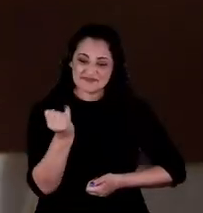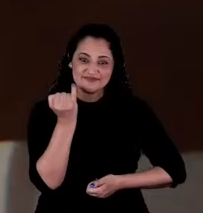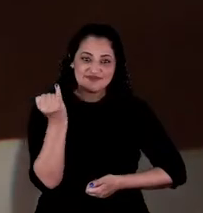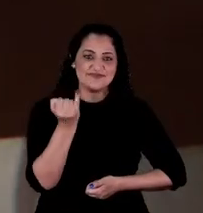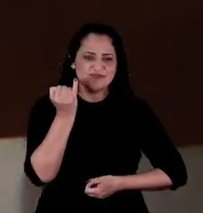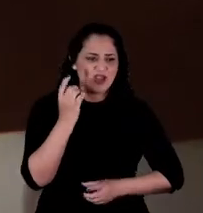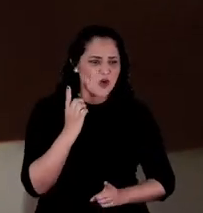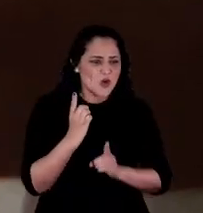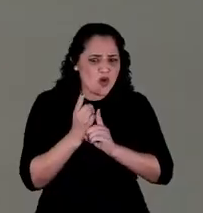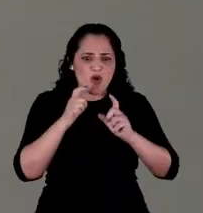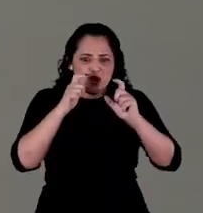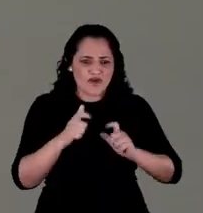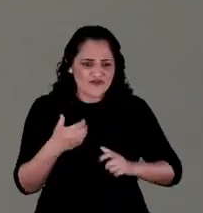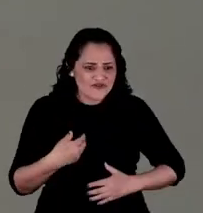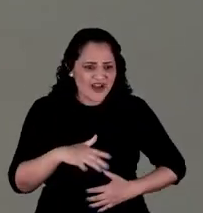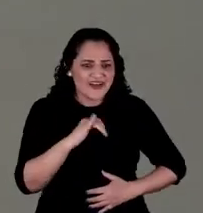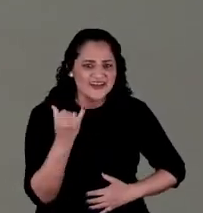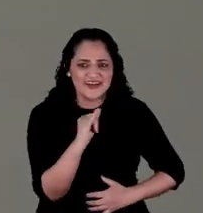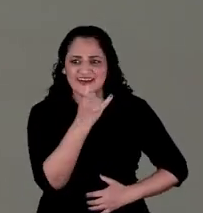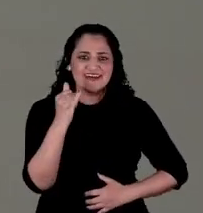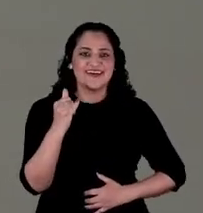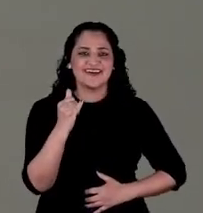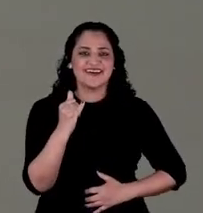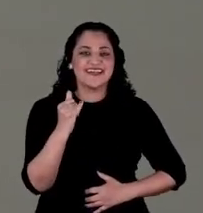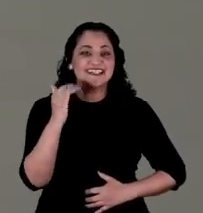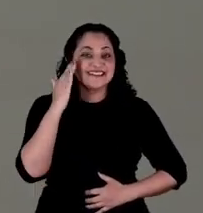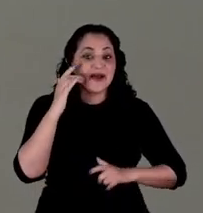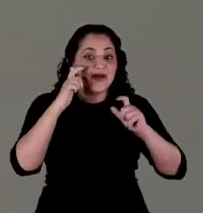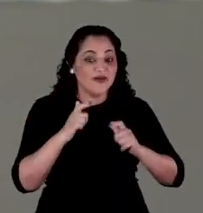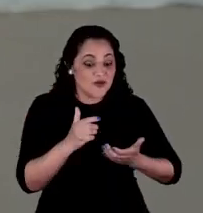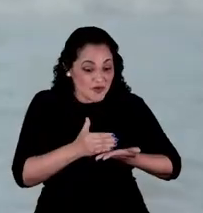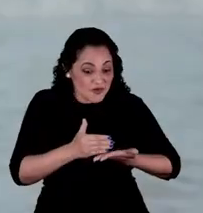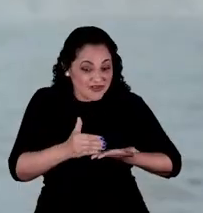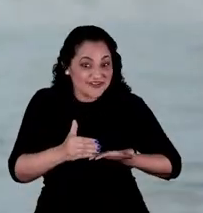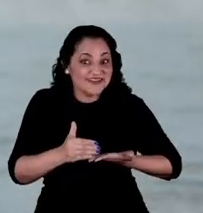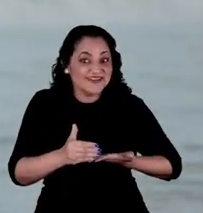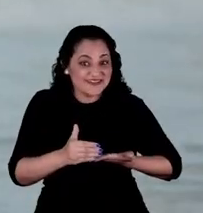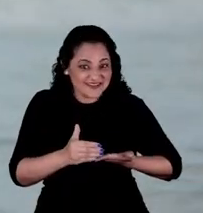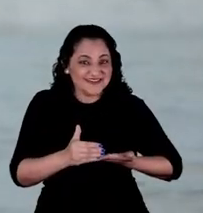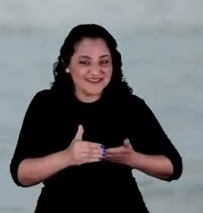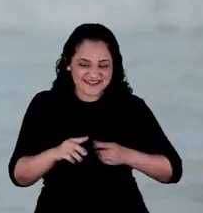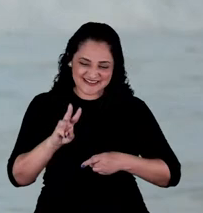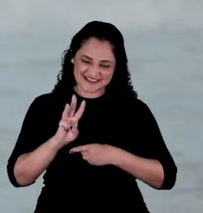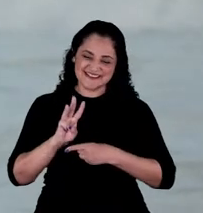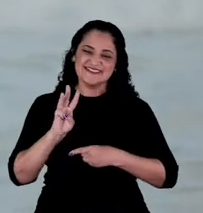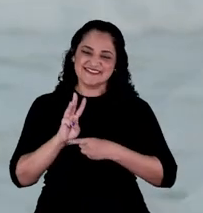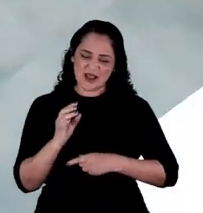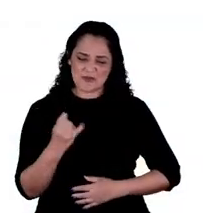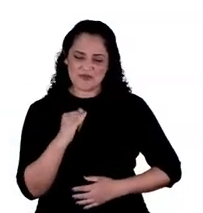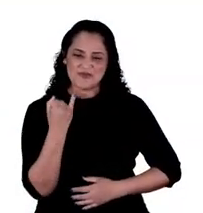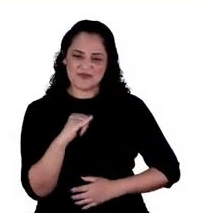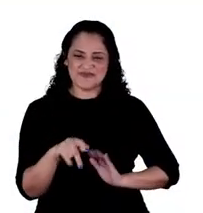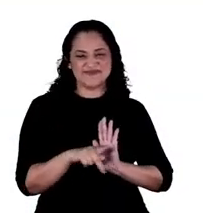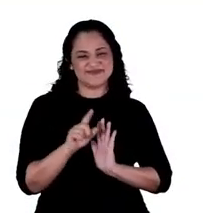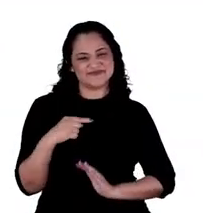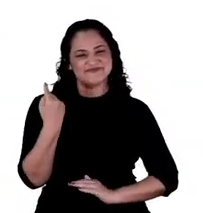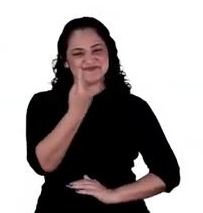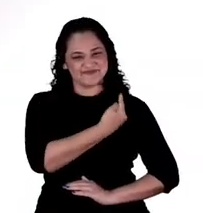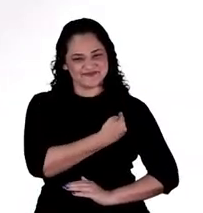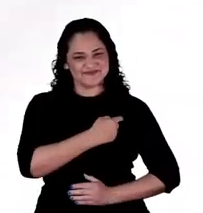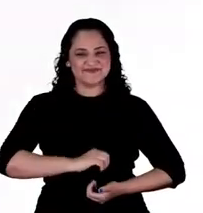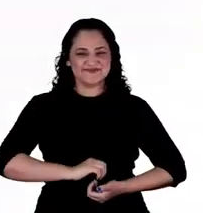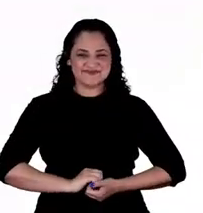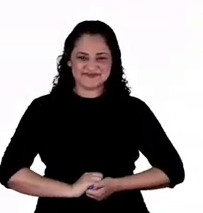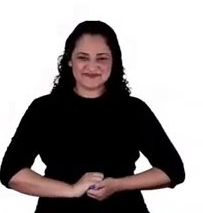e tão importante quanto descobrir para onde ela vai saber de onde ela vem Shell energia